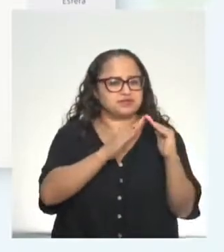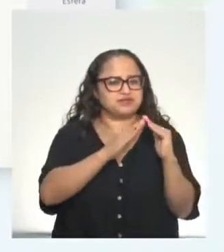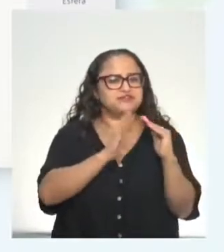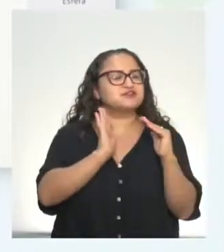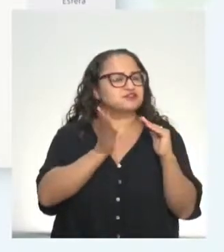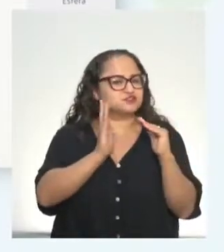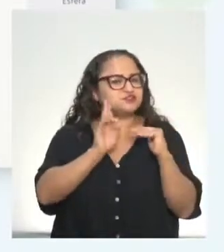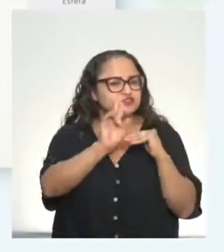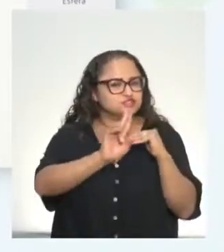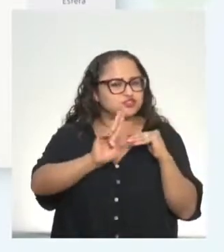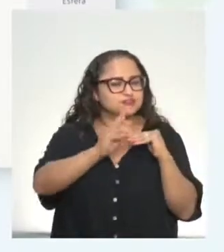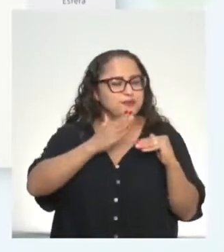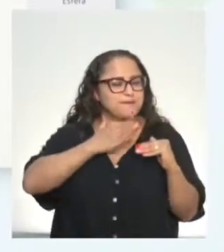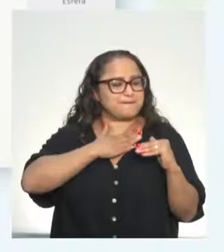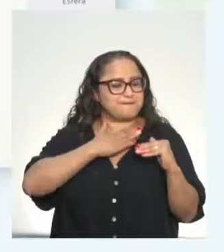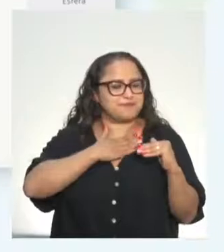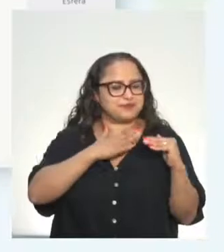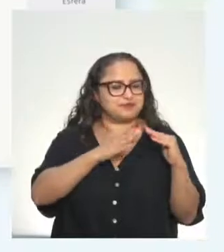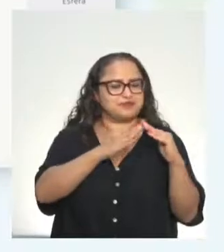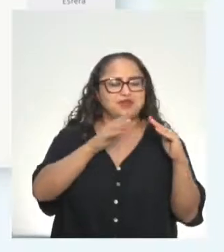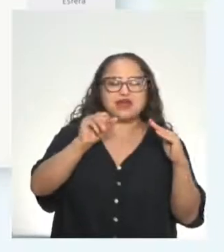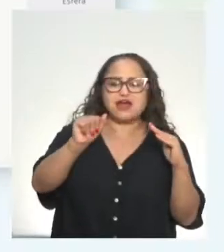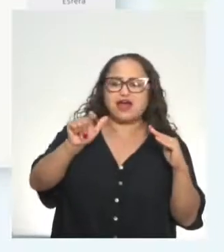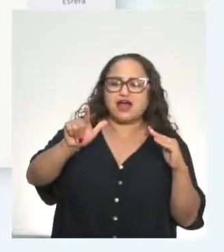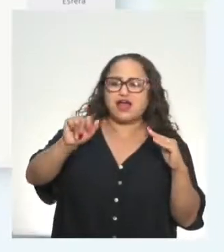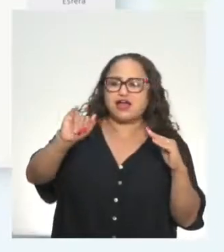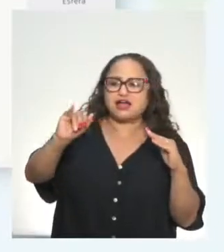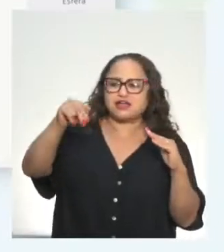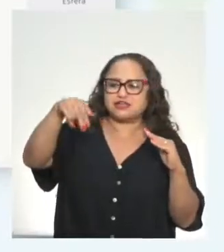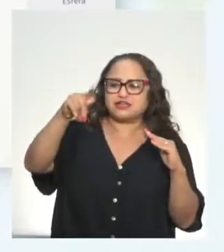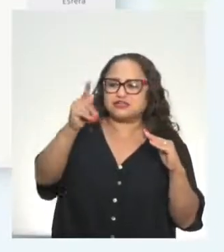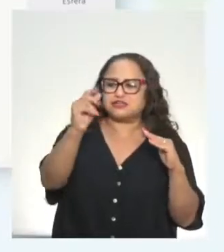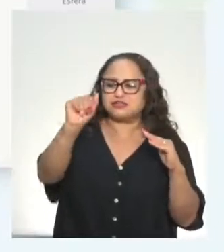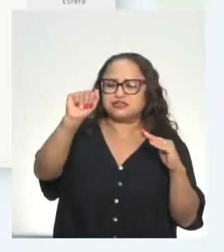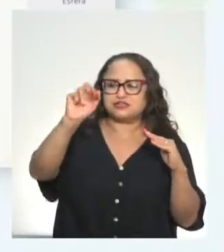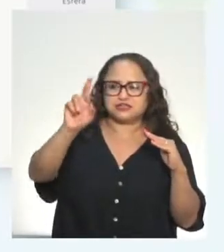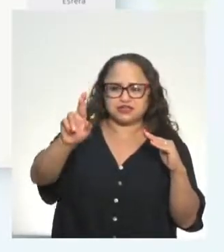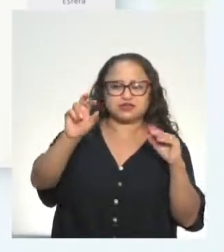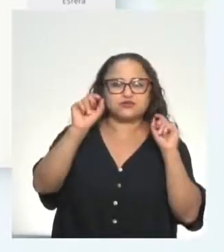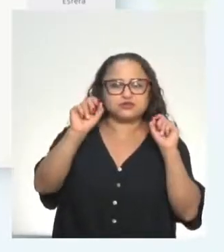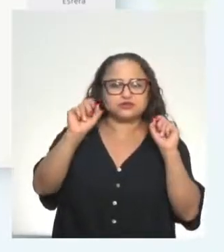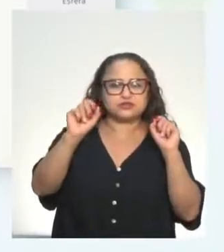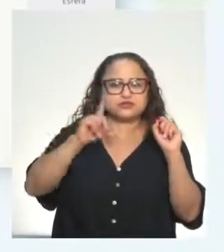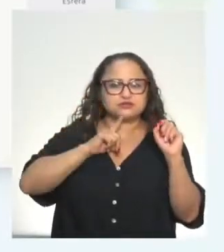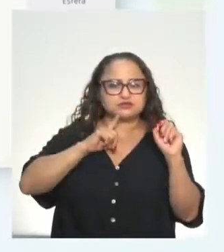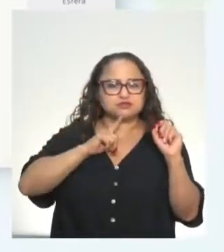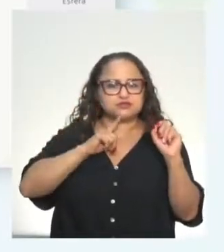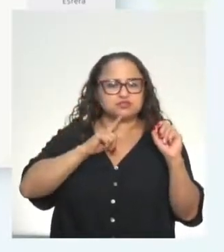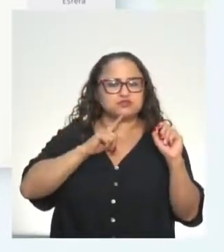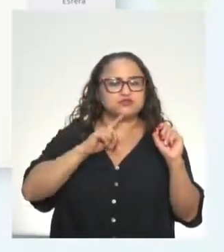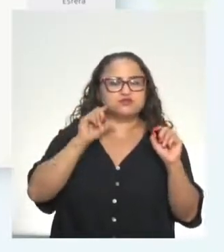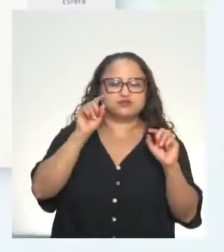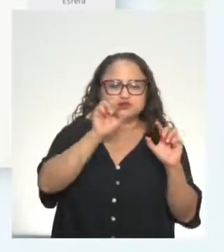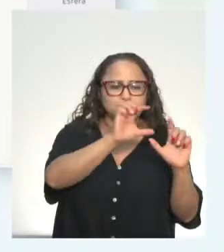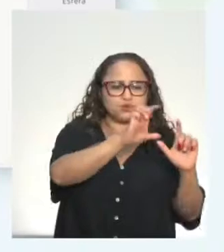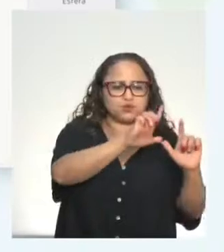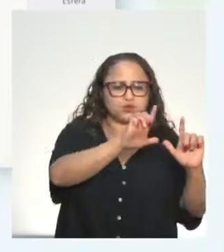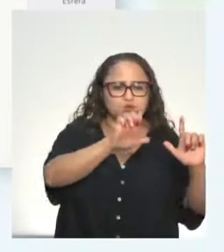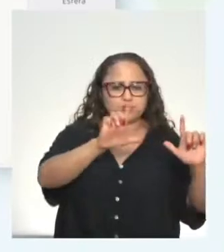né? Alinhar. Então, arrastando aqui mais uma vez, botão esquerdo do mouse pressionado, arrastando para